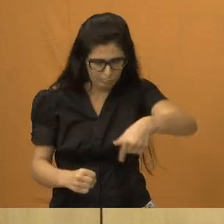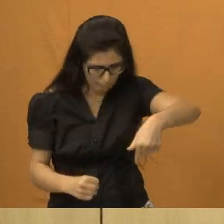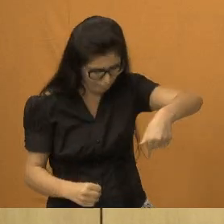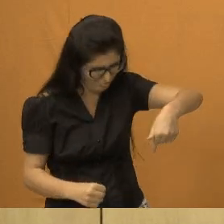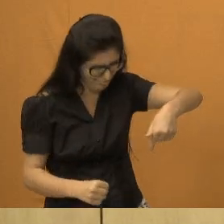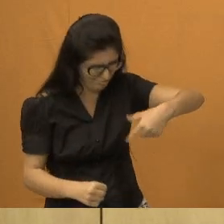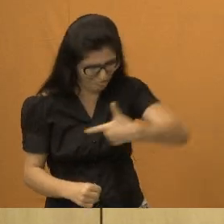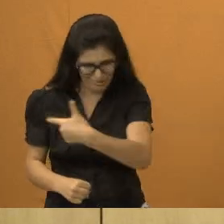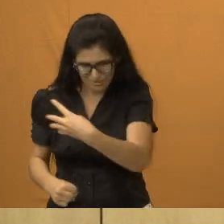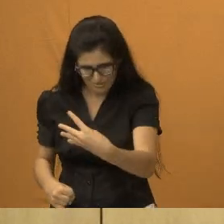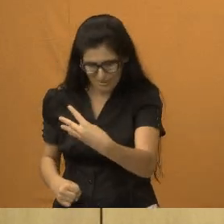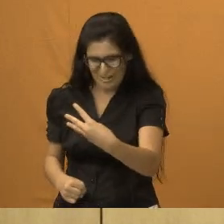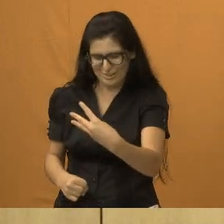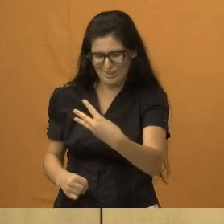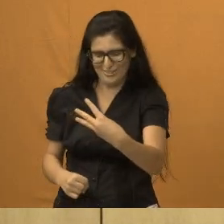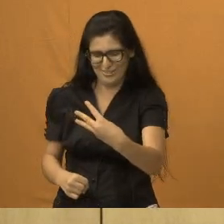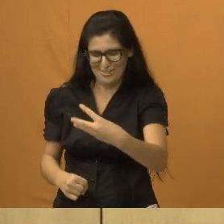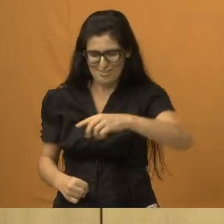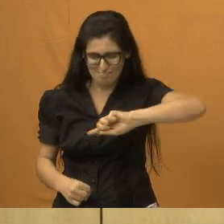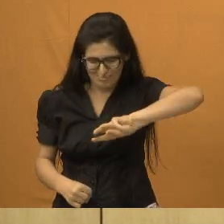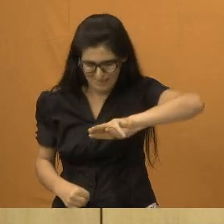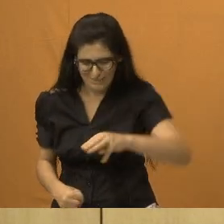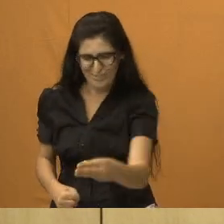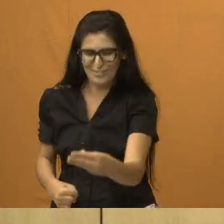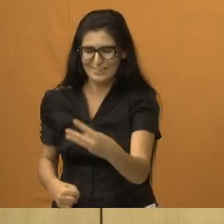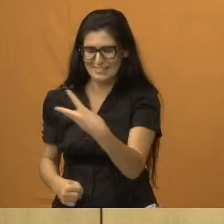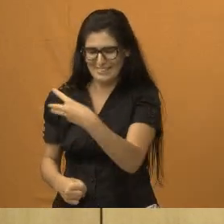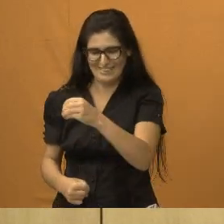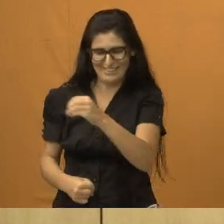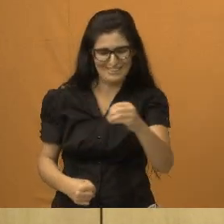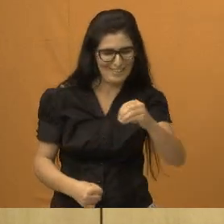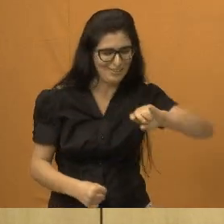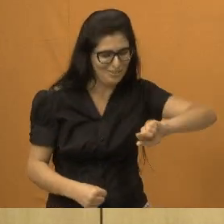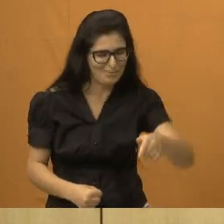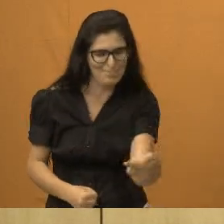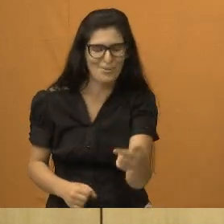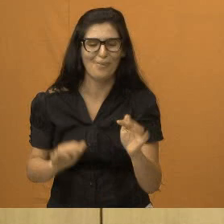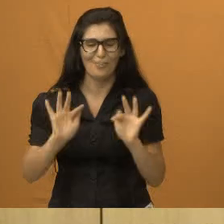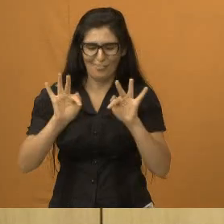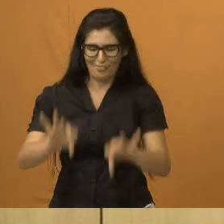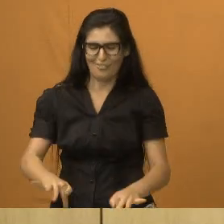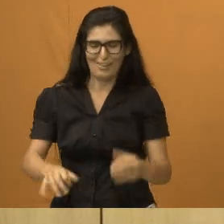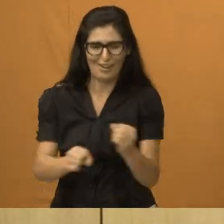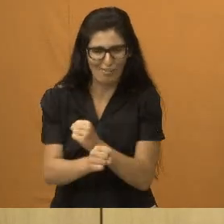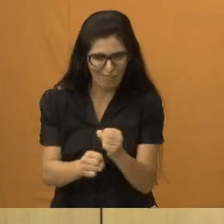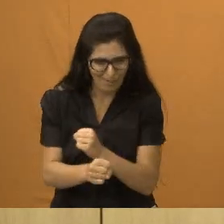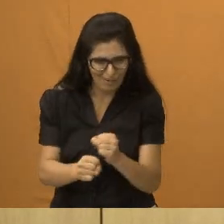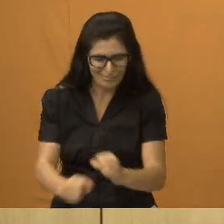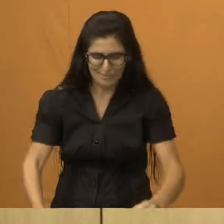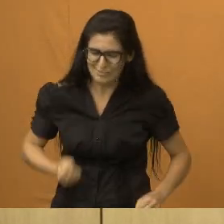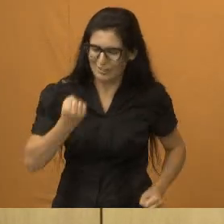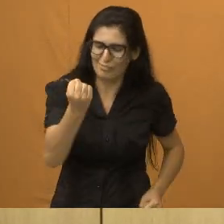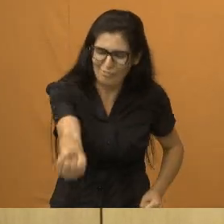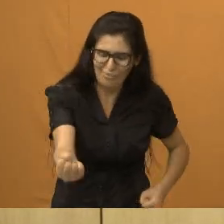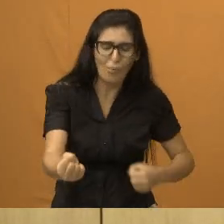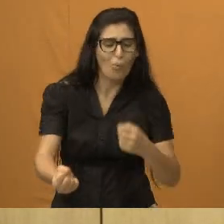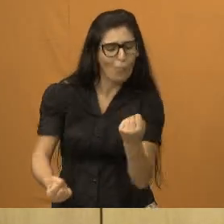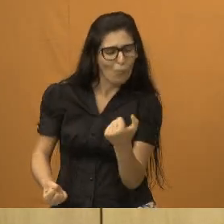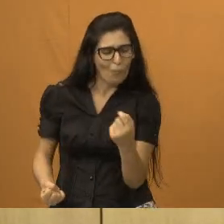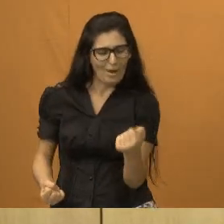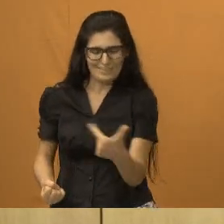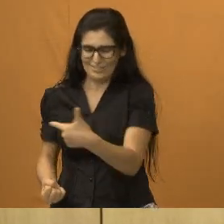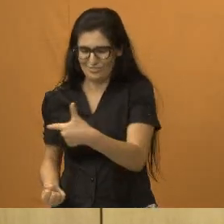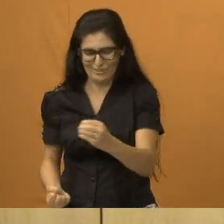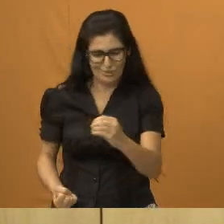24.300.000. E daí, então, no final do ano, nós devolvemos quase 20% desse